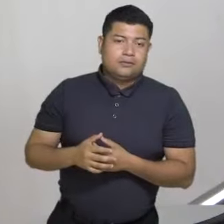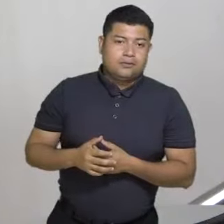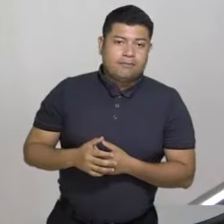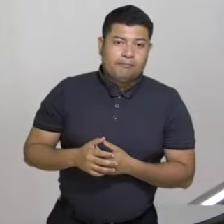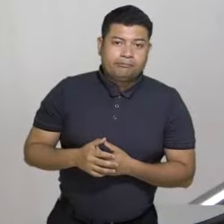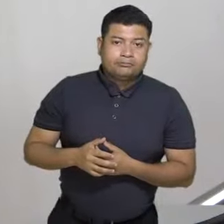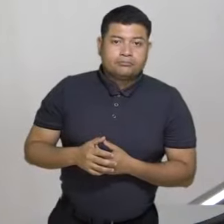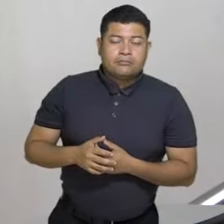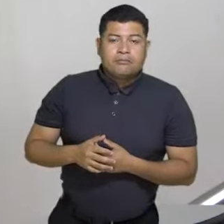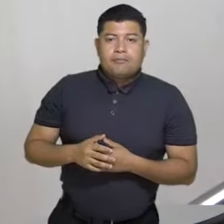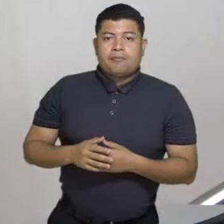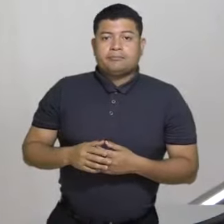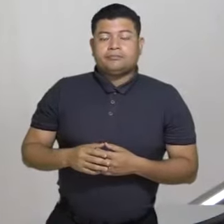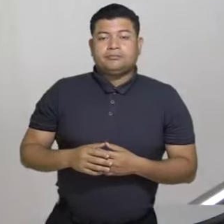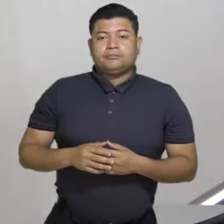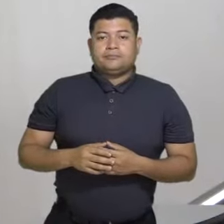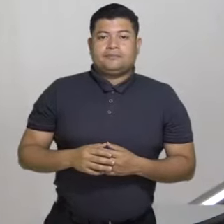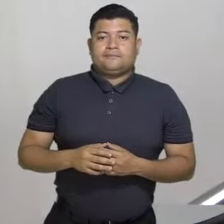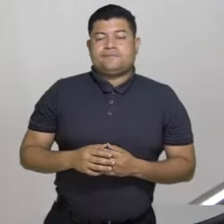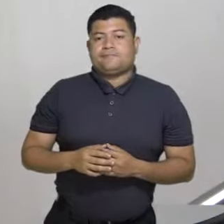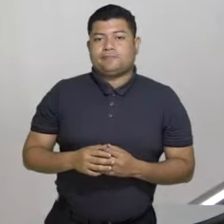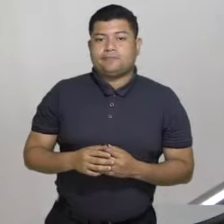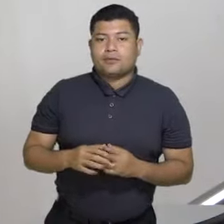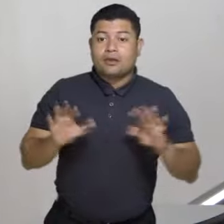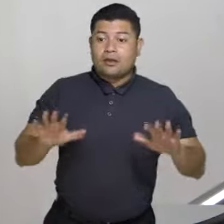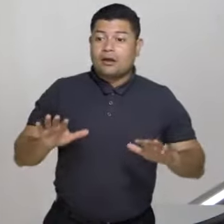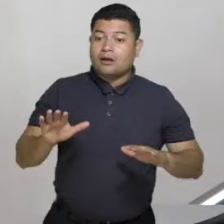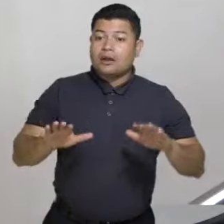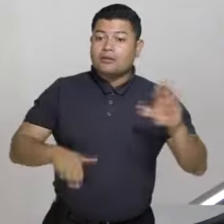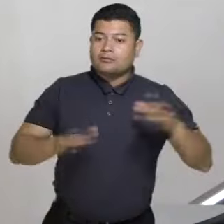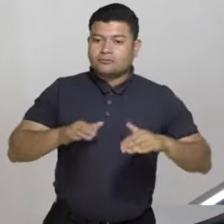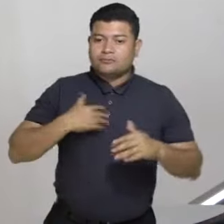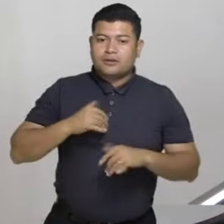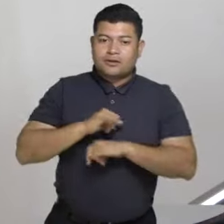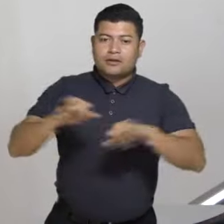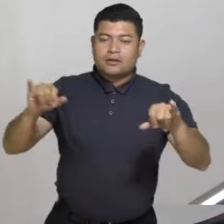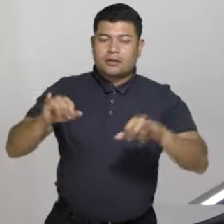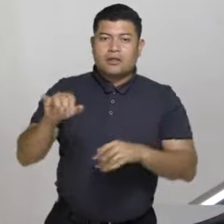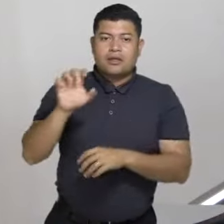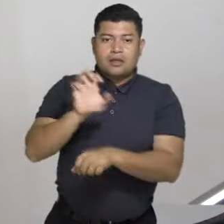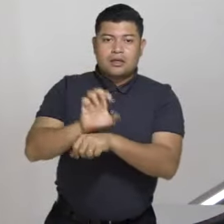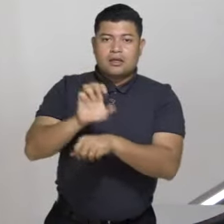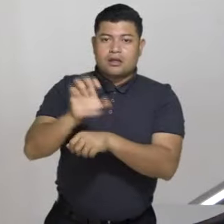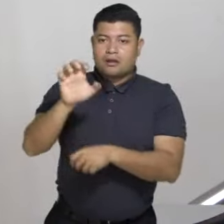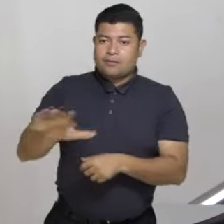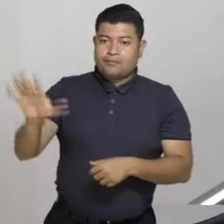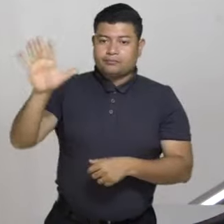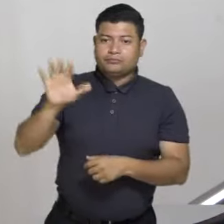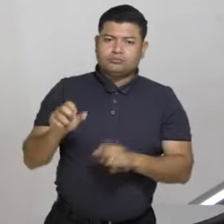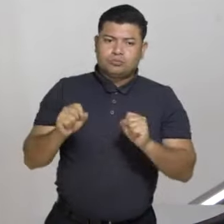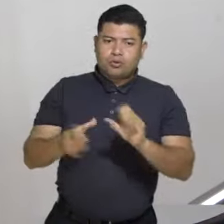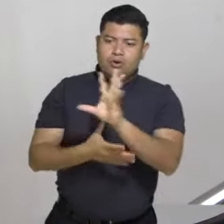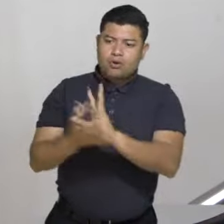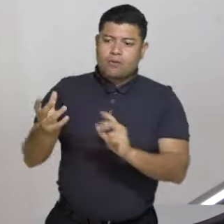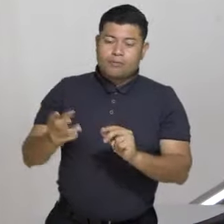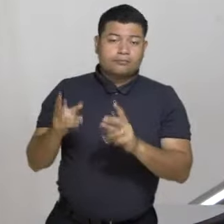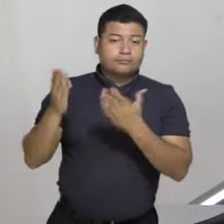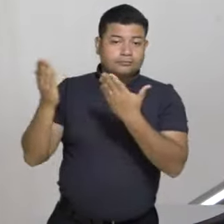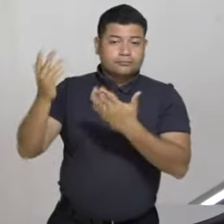Já que às vezes a gente menciona outros estados, nós poderíamos copiar São Paulo.